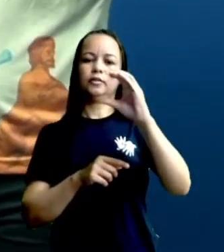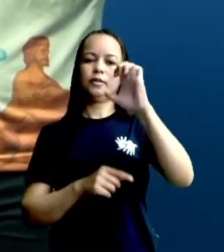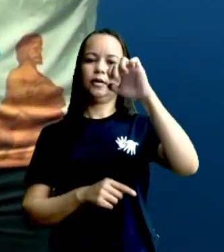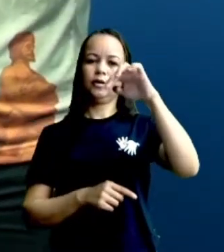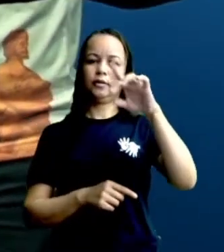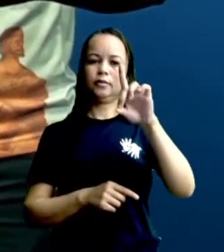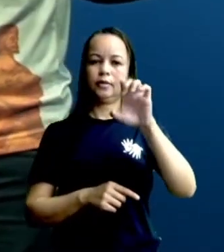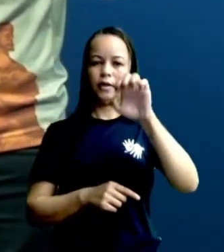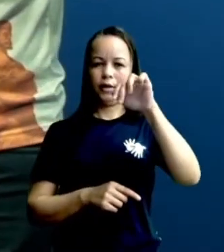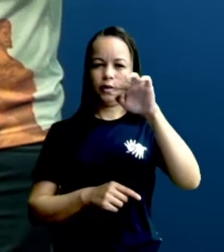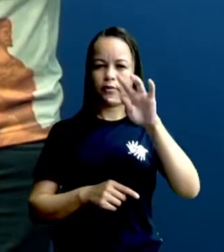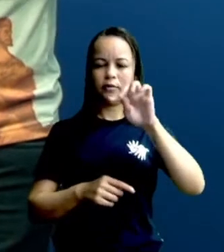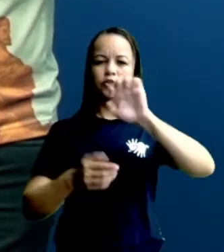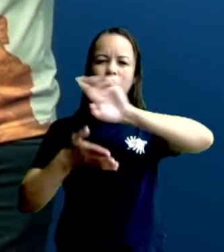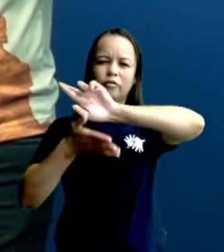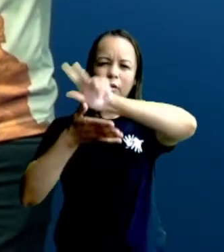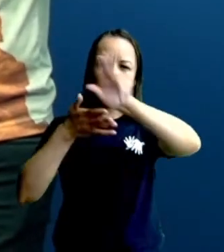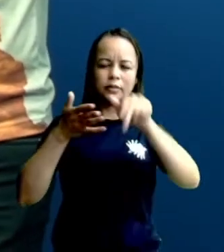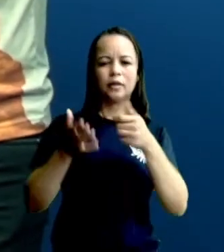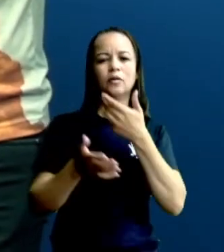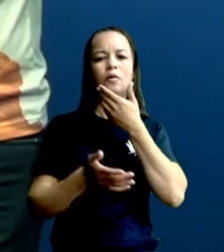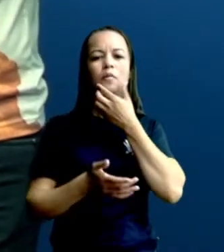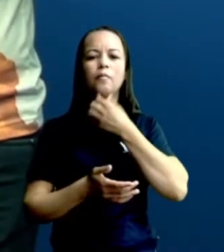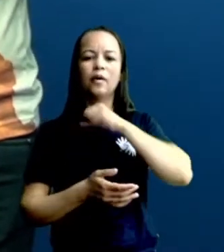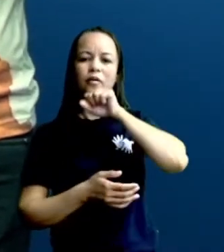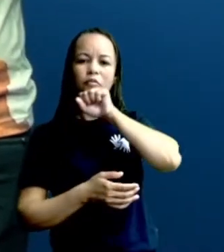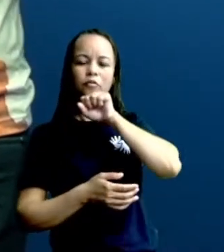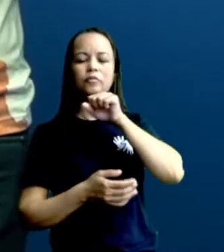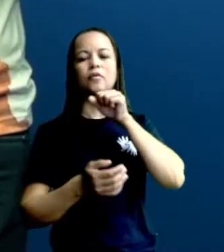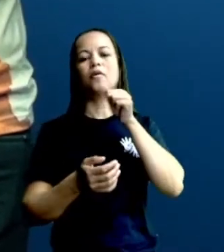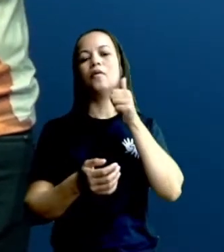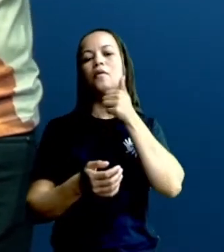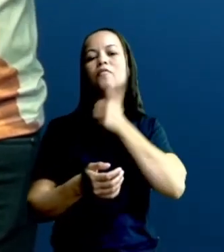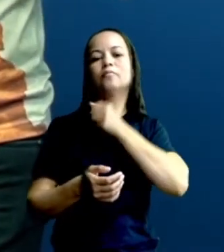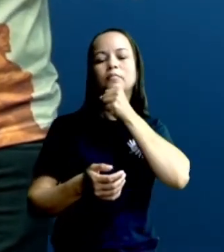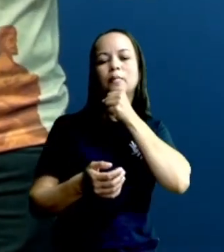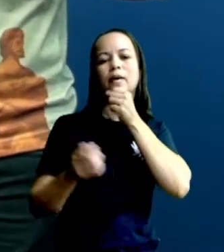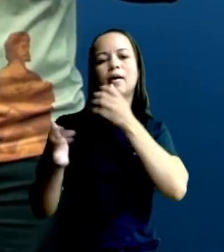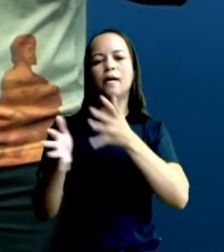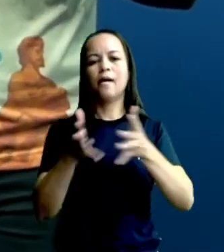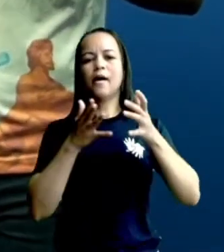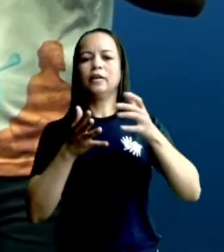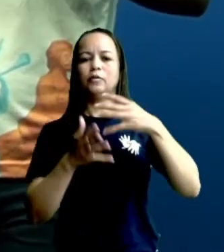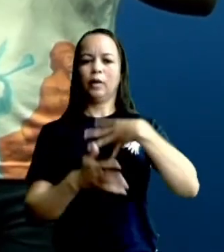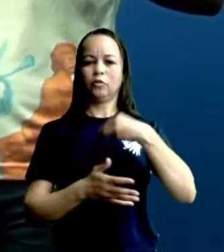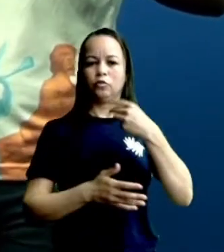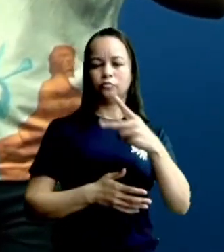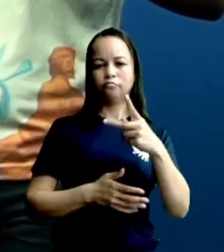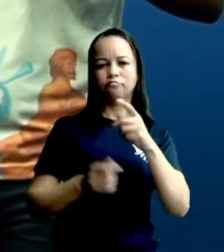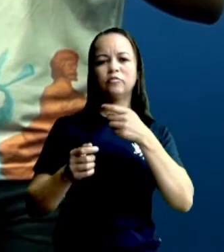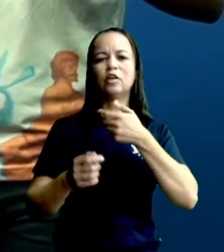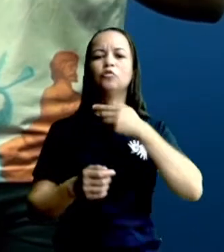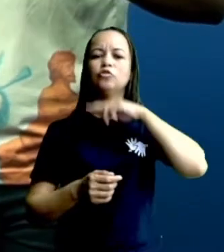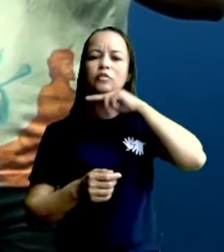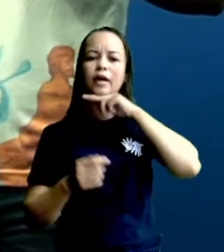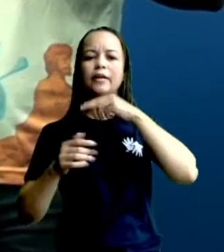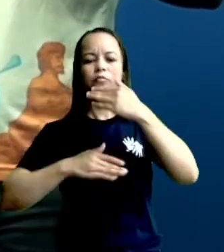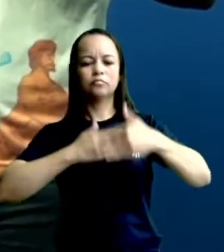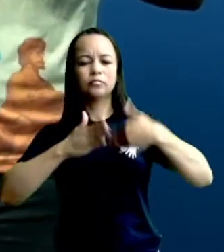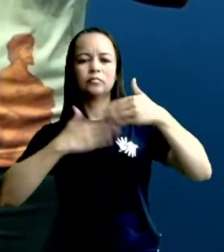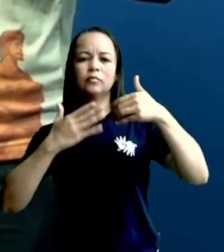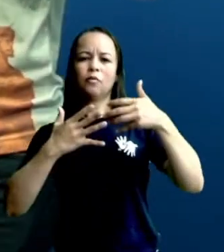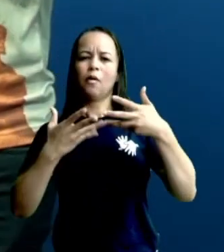netos. Então, as características que passam de uma cultura, de uma planta para outra. E ainda ela